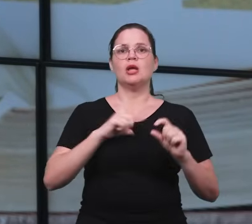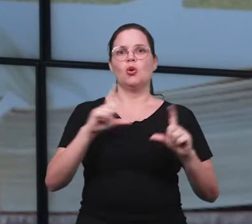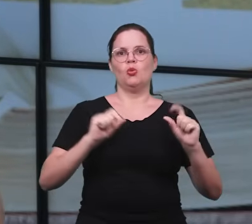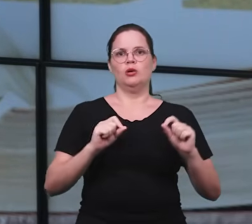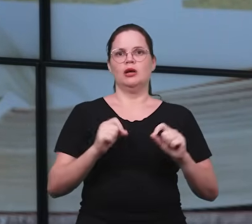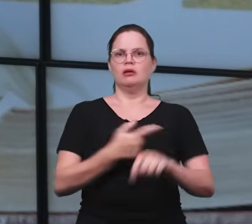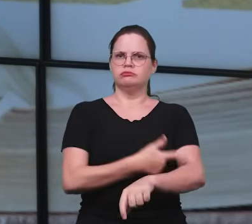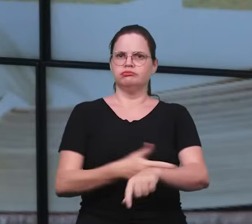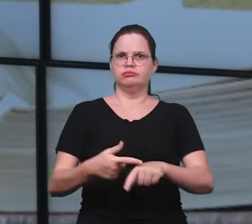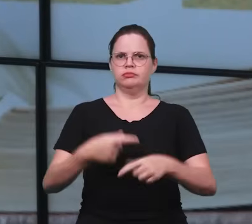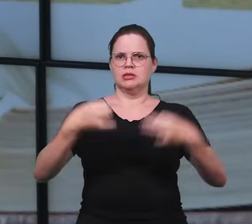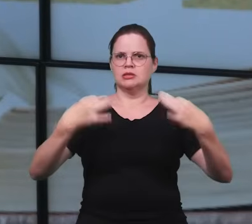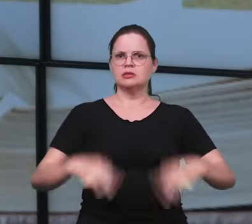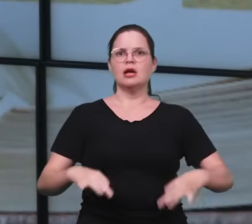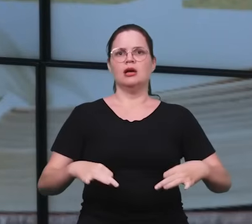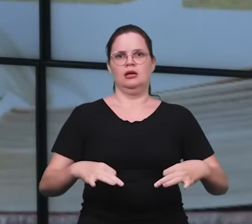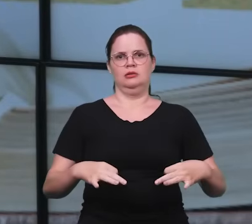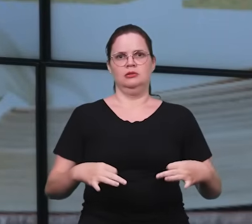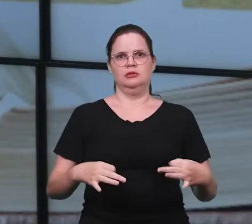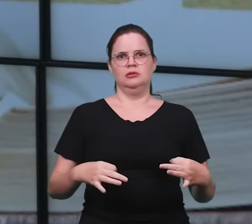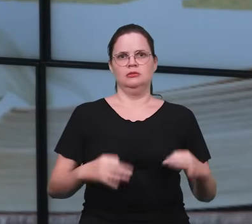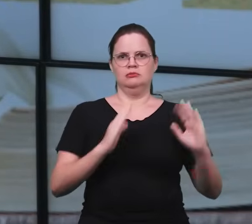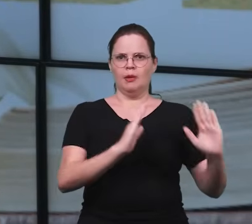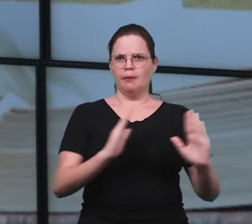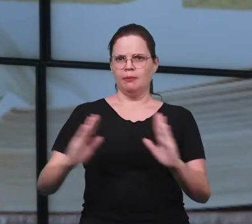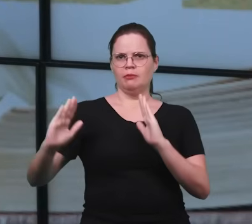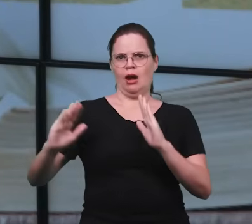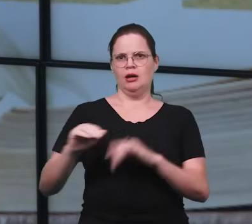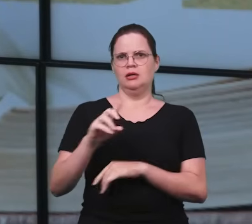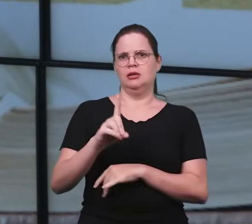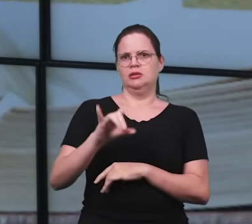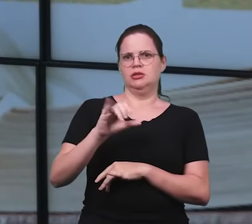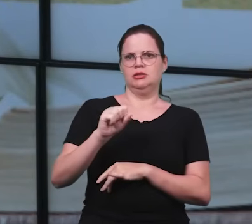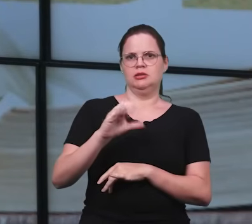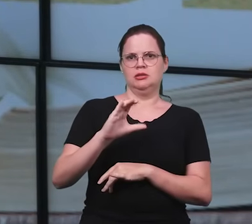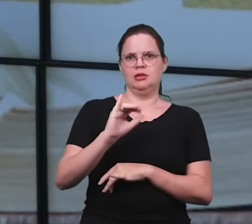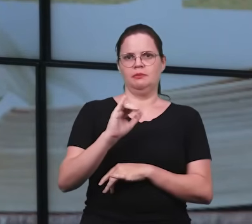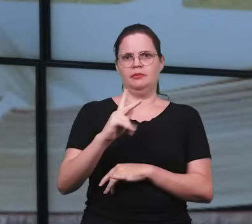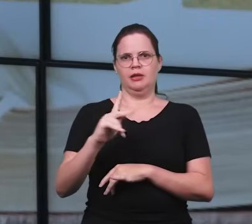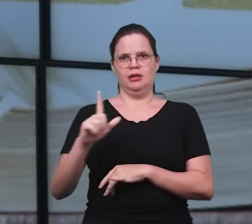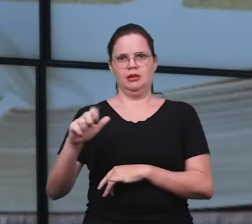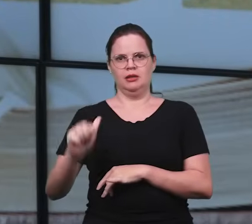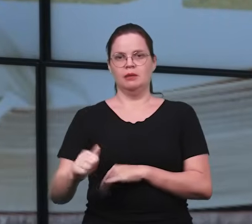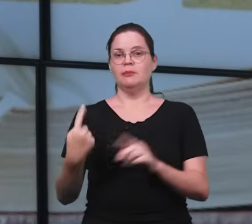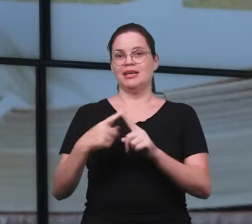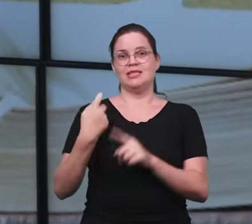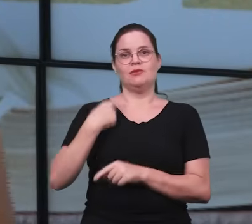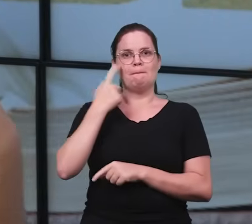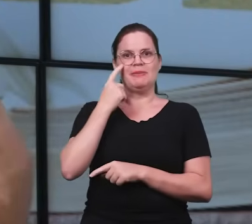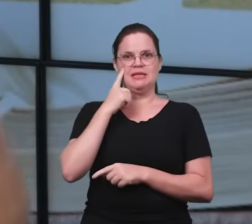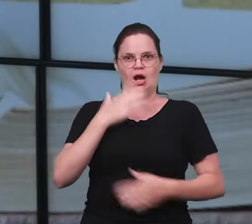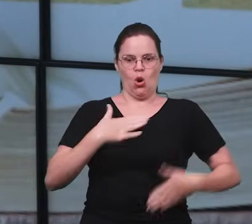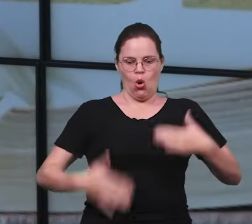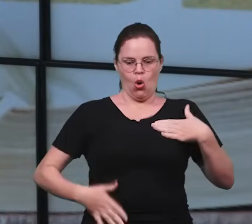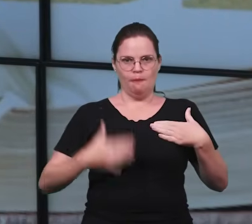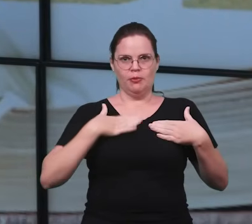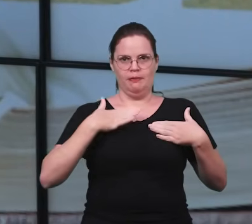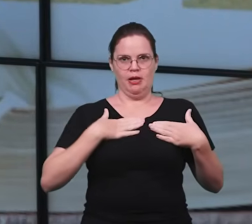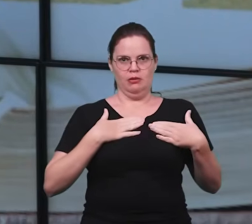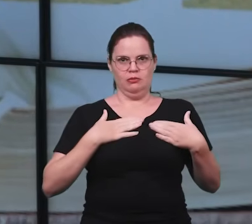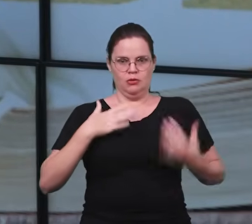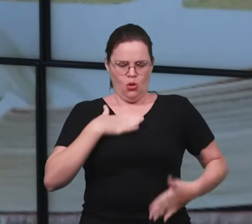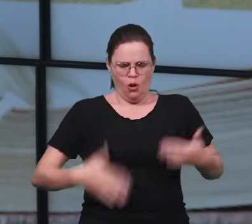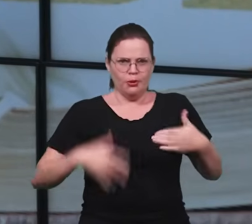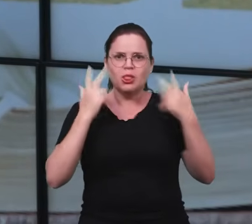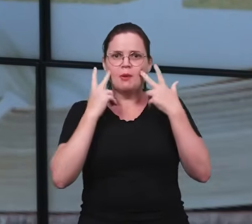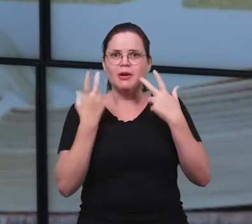Então isso, por quê? Porque se nós pensarmos no nosso corpo físico, para você ter força no músculo,